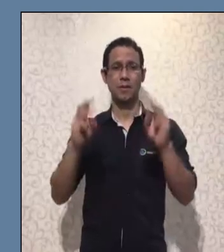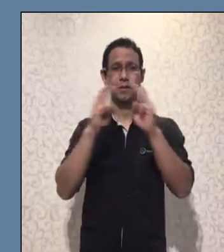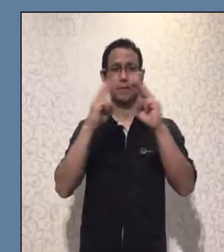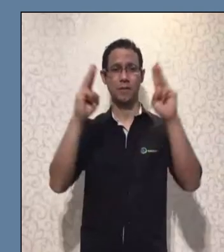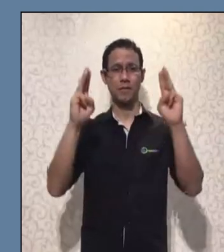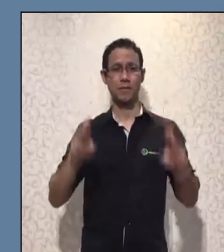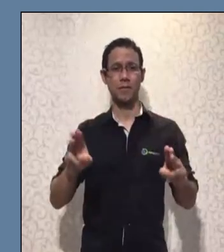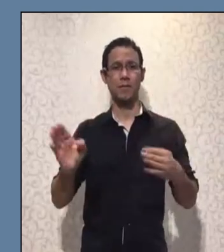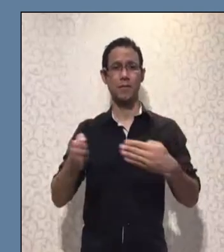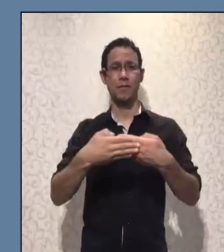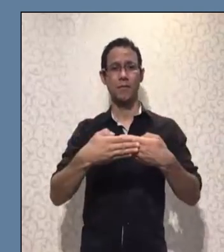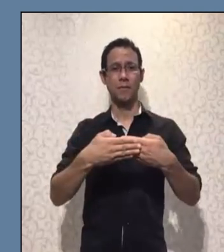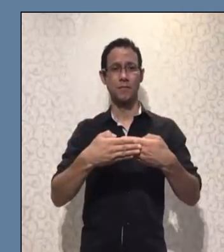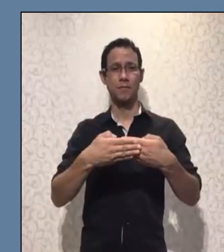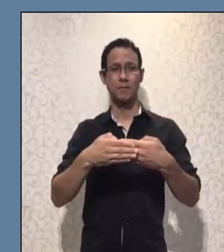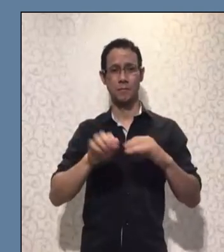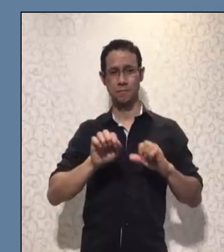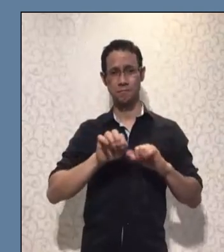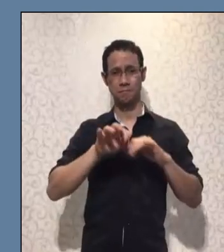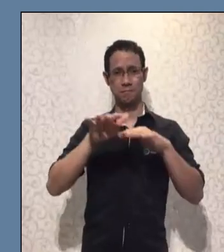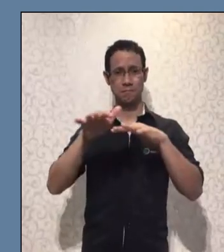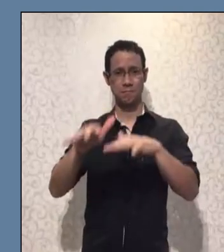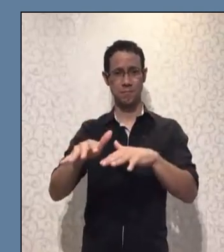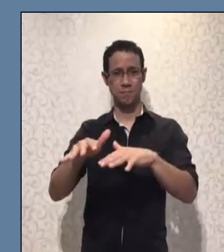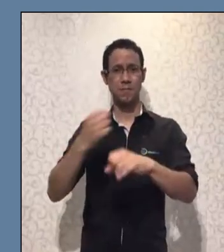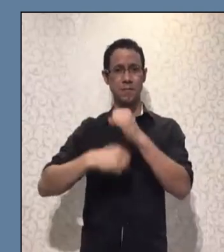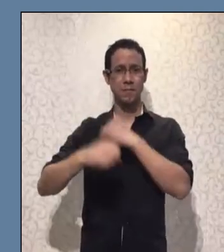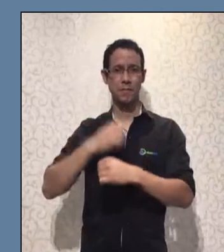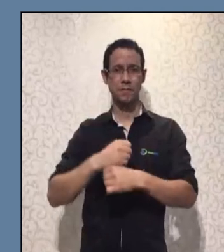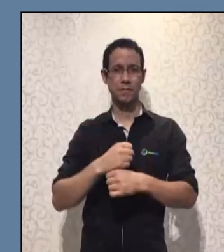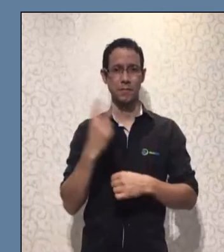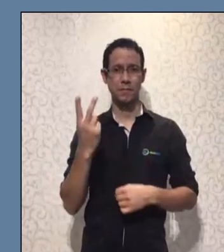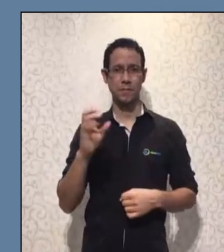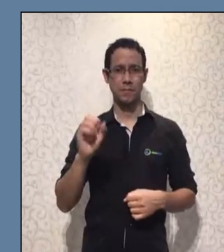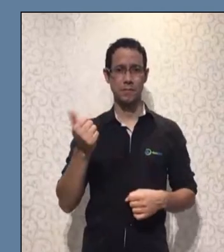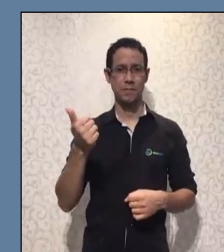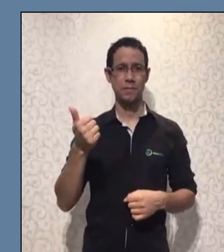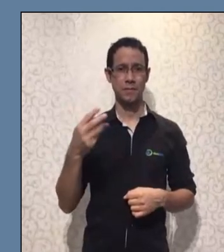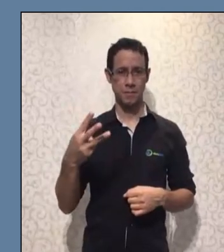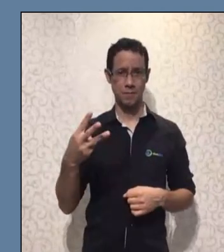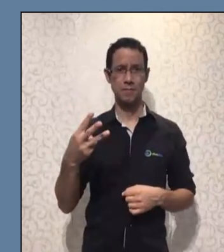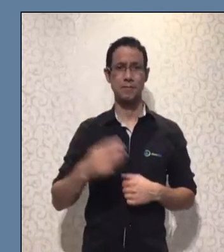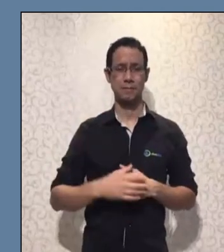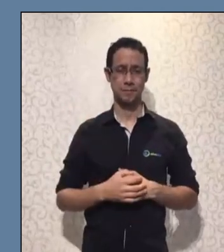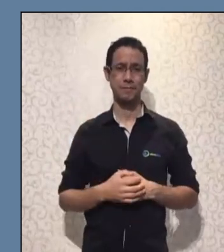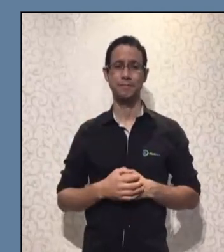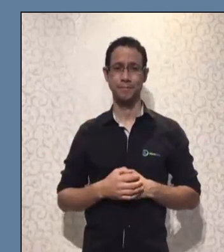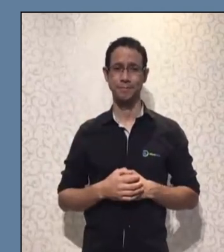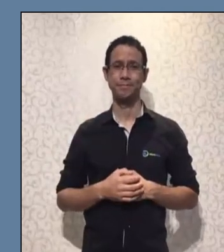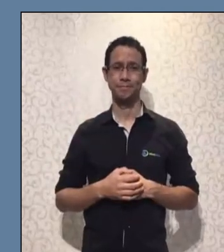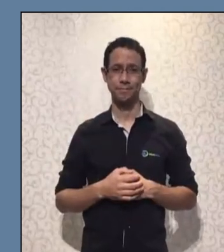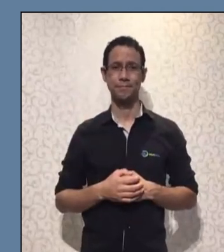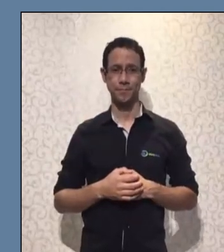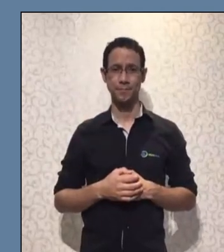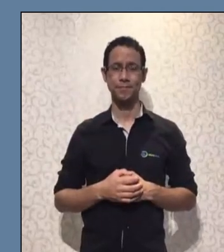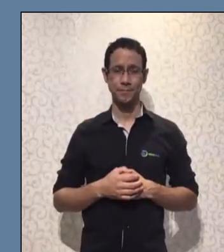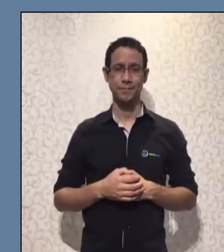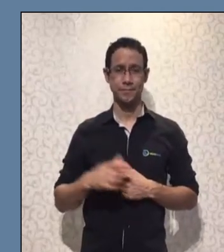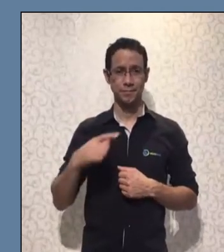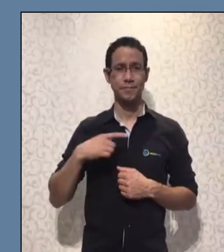para o público, para visitação, em 2013, né? Então, na verdade, um pouco do que muitos museus estão